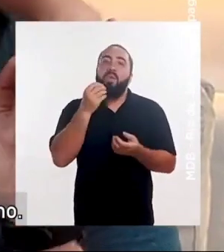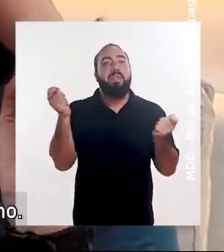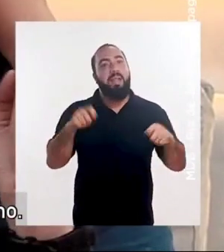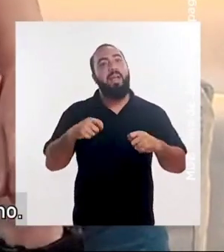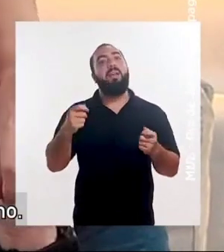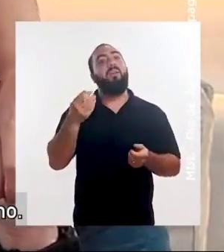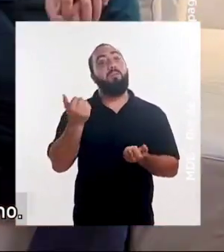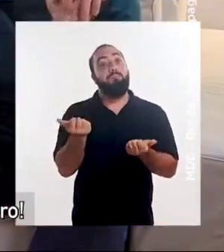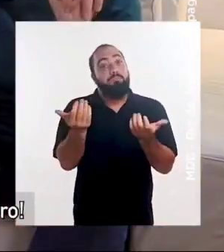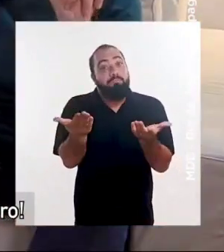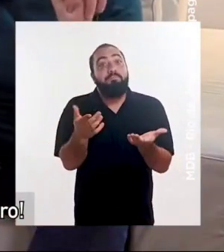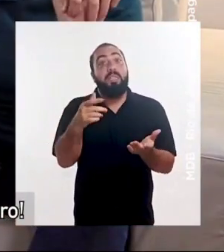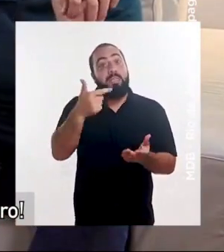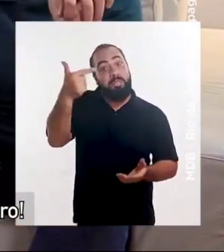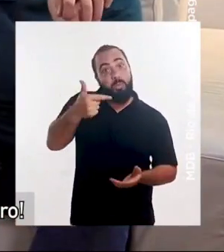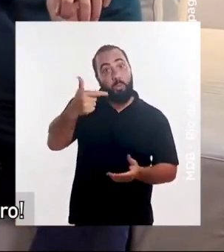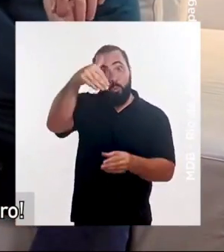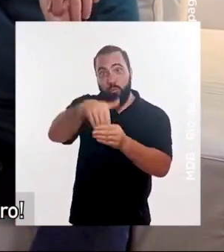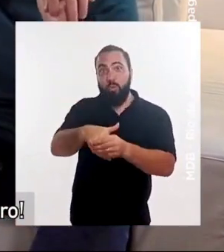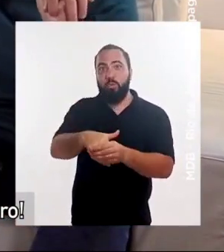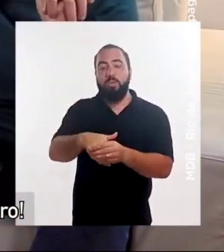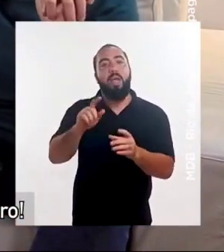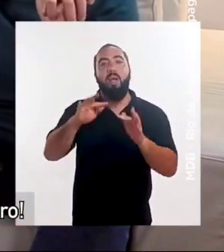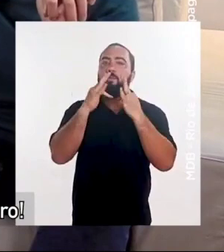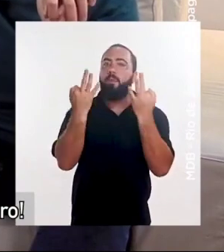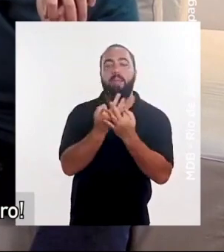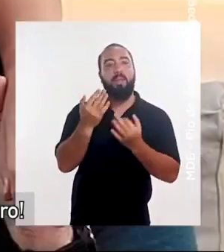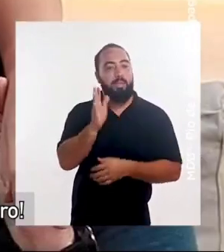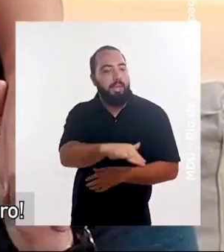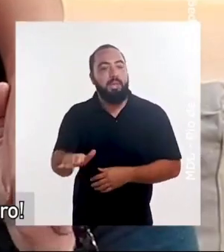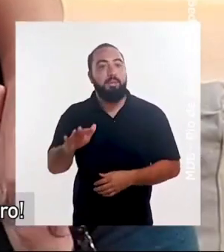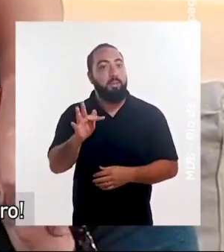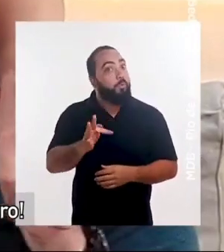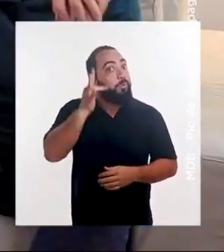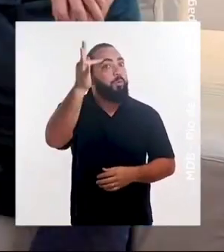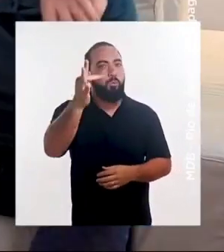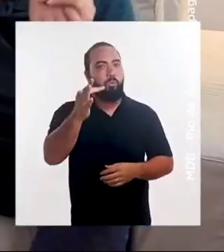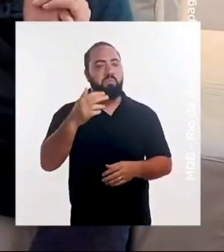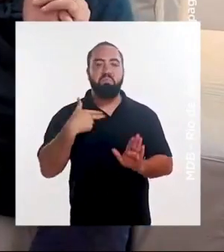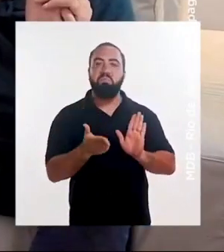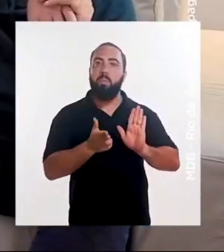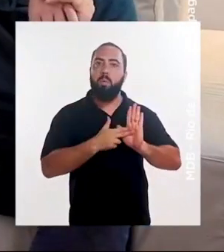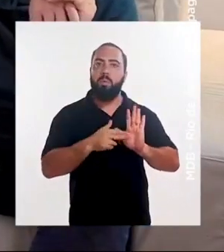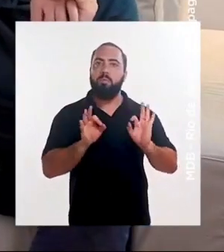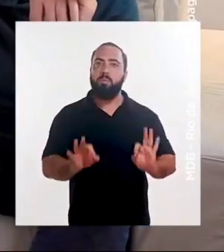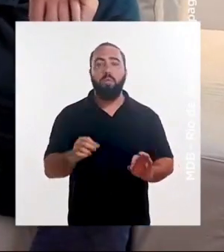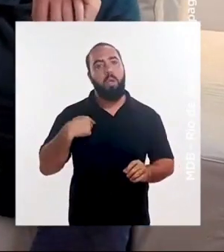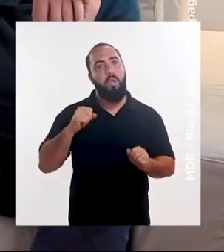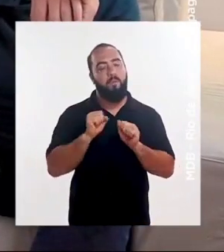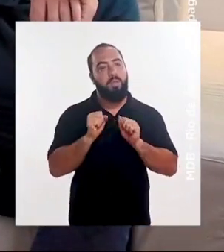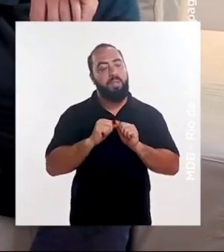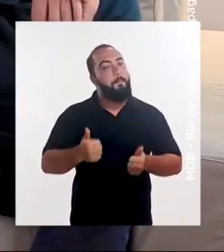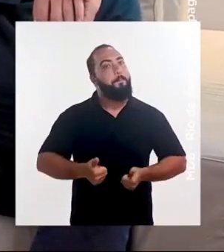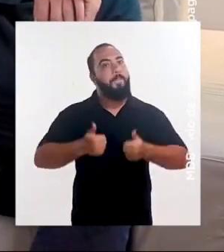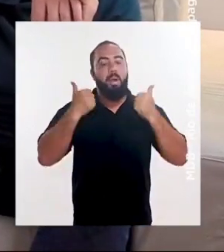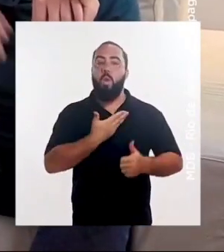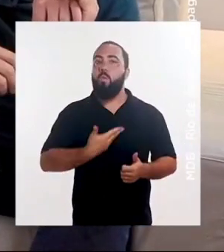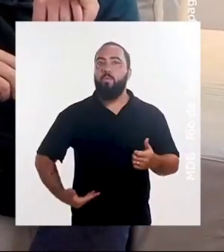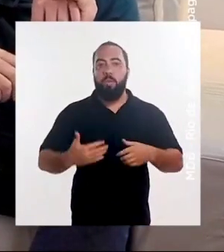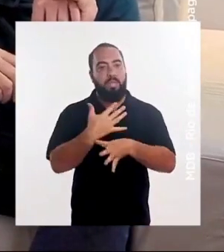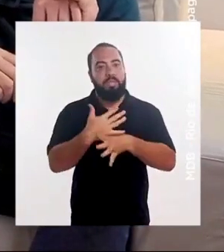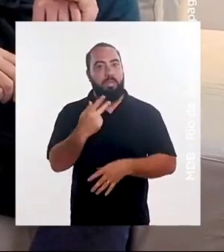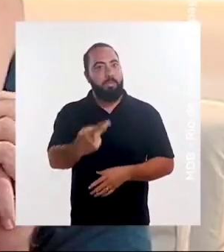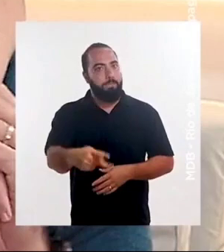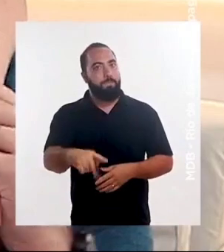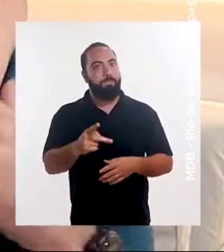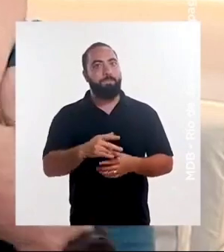de chegar ao segundo turno. É pela sua família, pelas nossas crianças, pelo futuro. E eu te prometo, eu vou fazer o melhor governo que essa